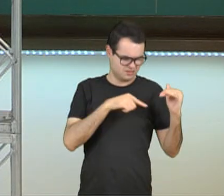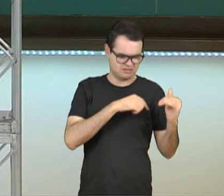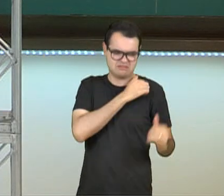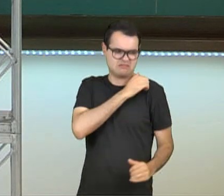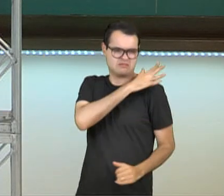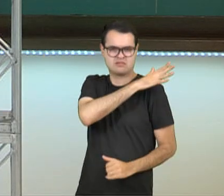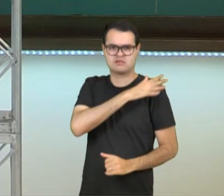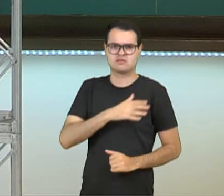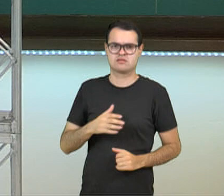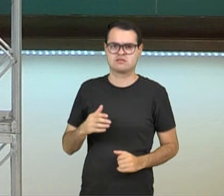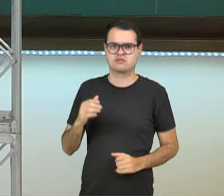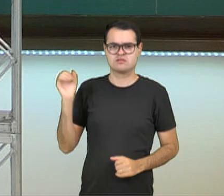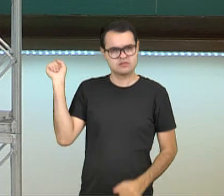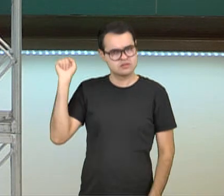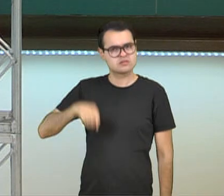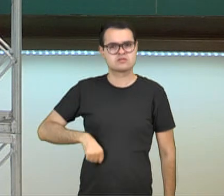Sim!